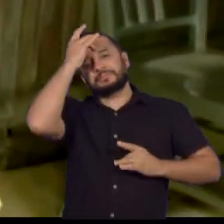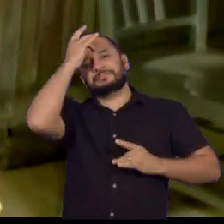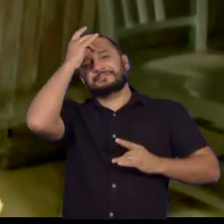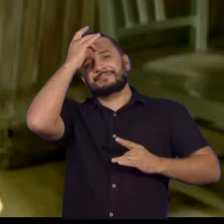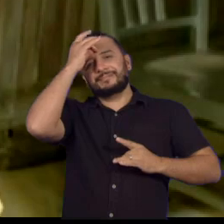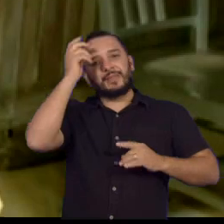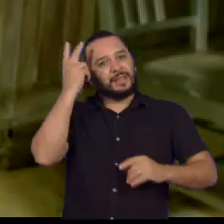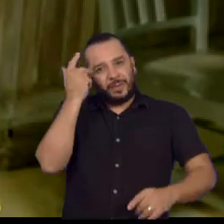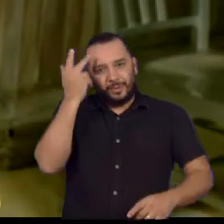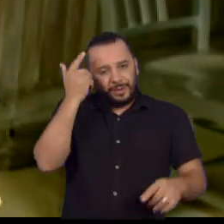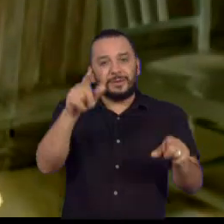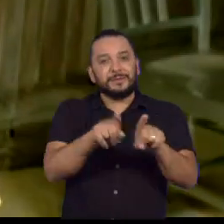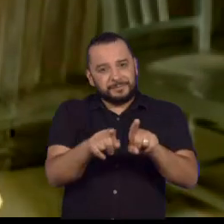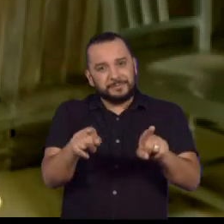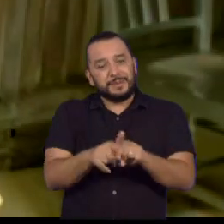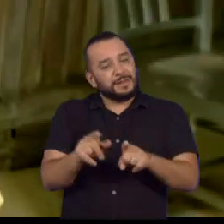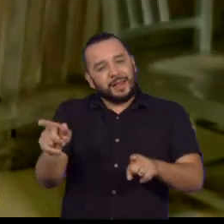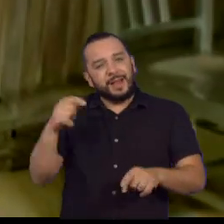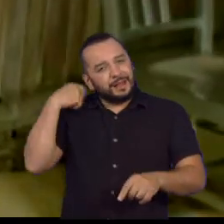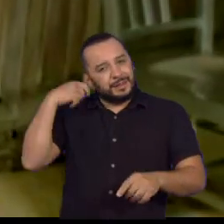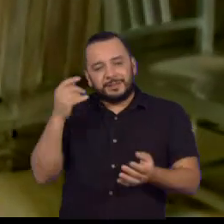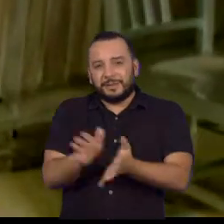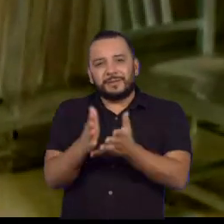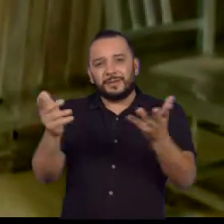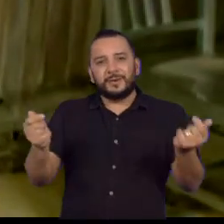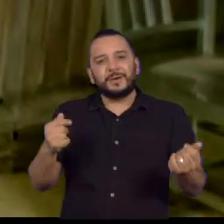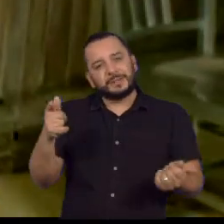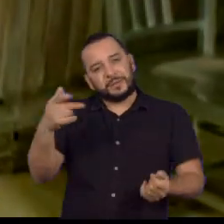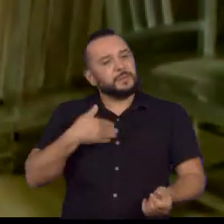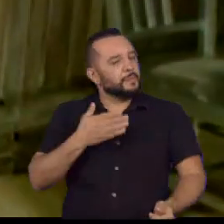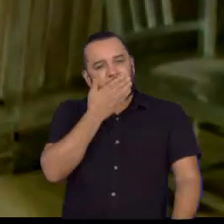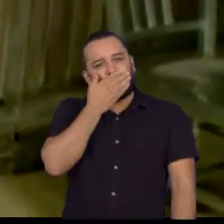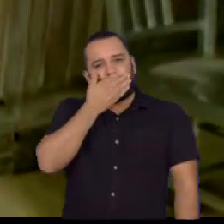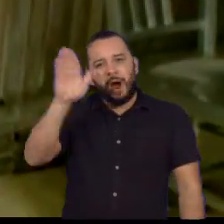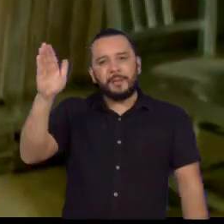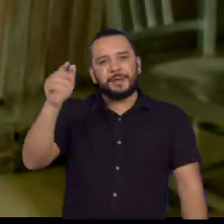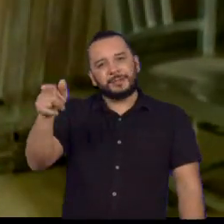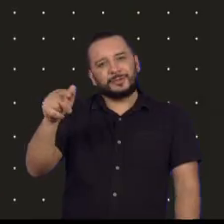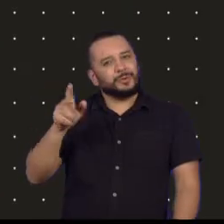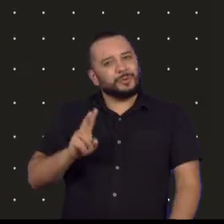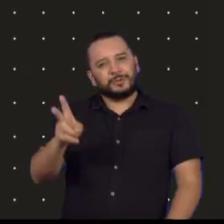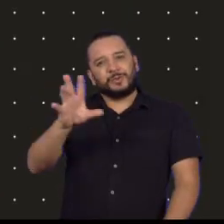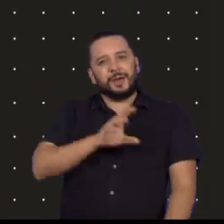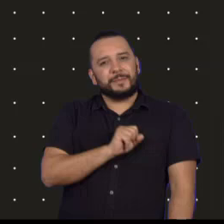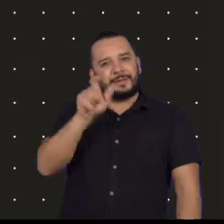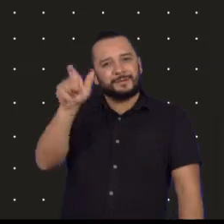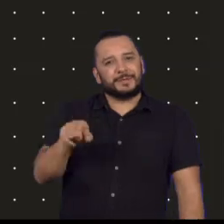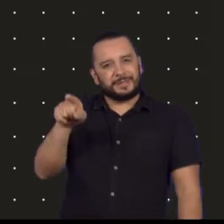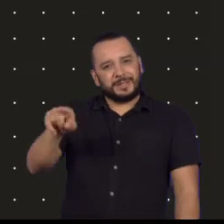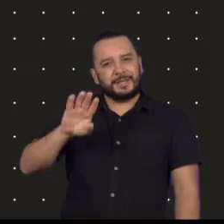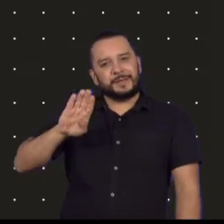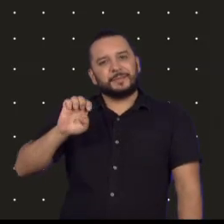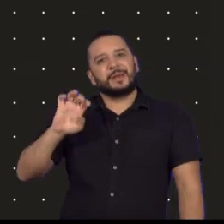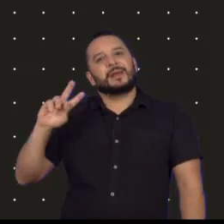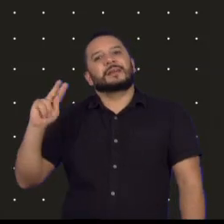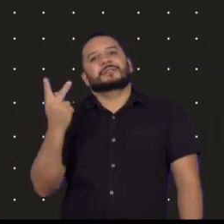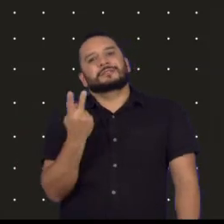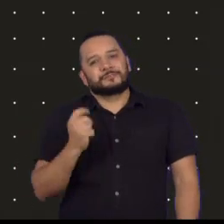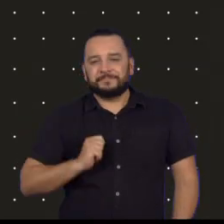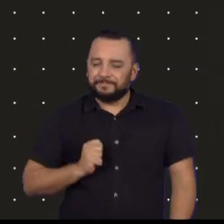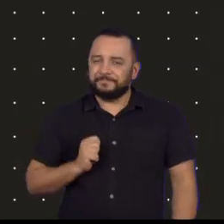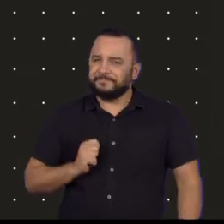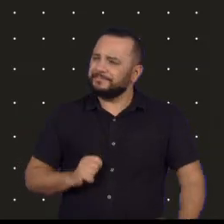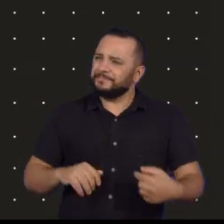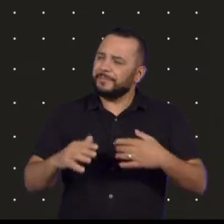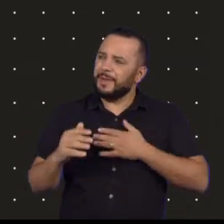dizer. E mandar um beijo também. Beth, sigo te amando. Para mim é um privilégio tão grande,